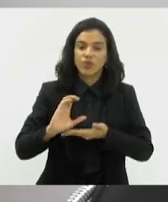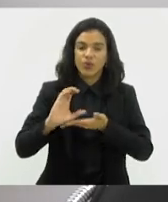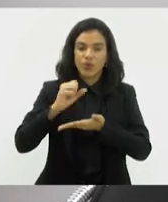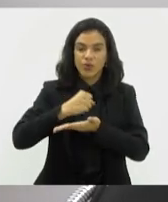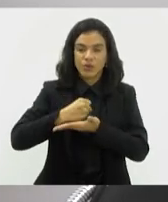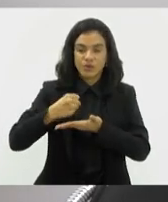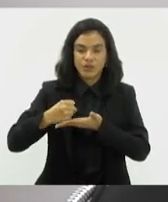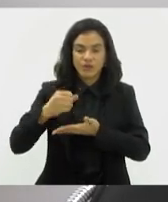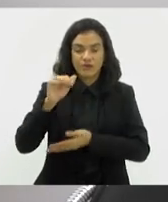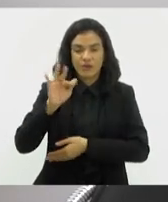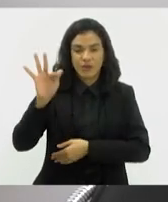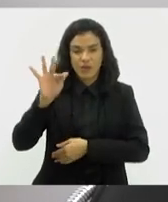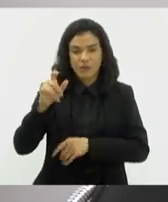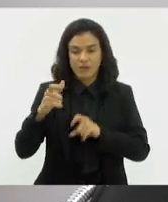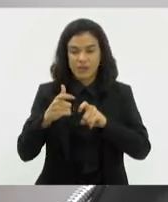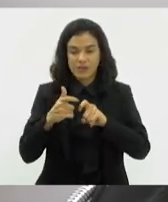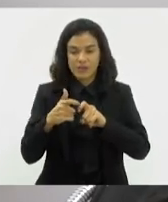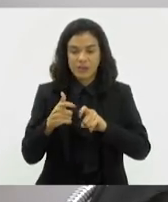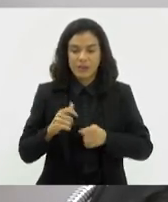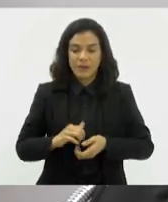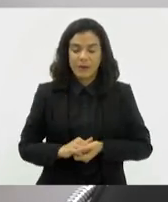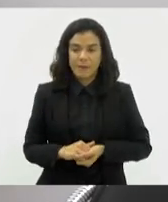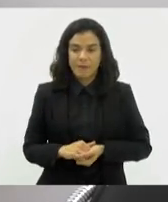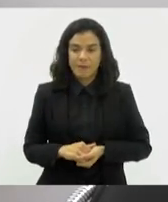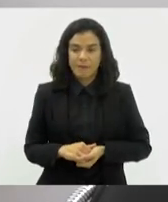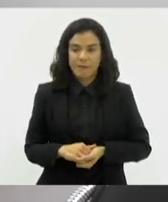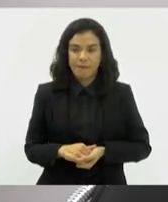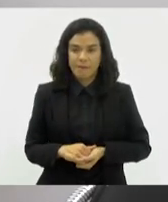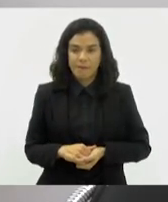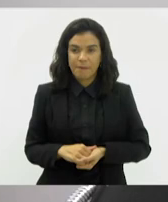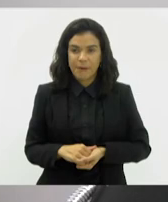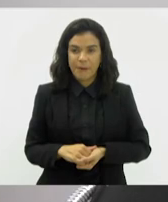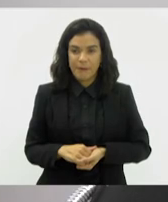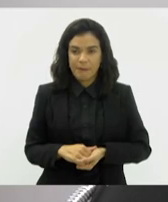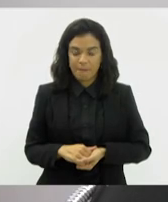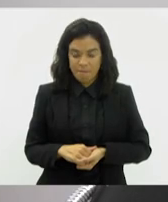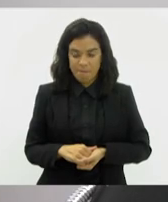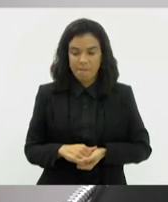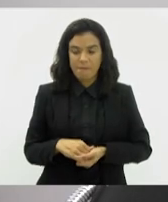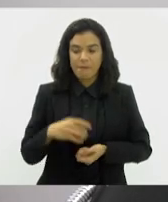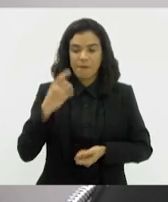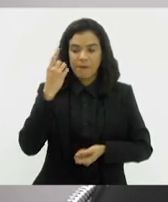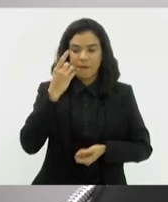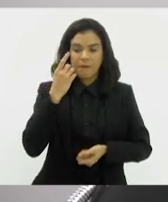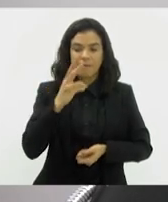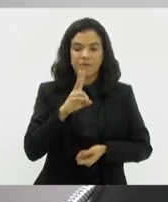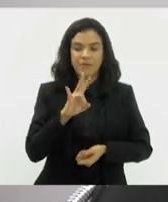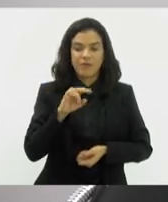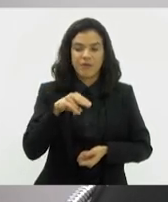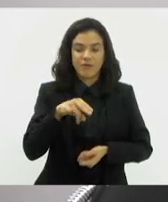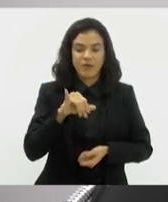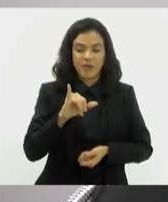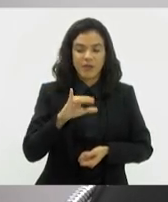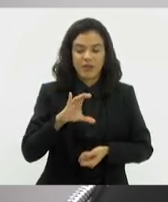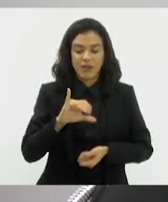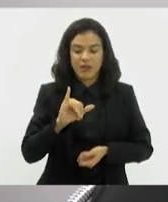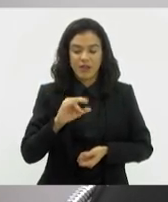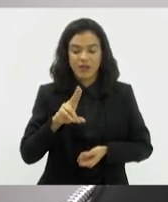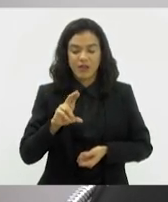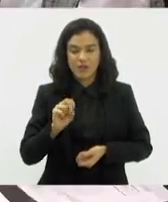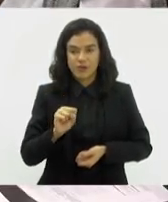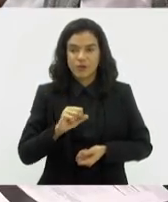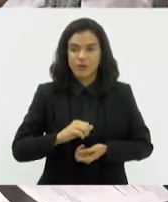de Medicina. Deputado, desculpa. Vinícius Cozzolino está pedindo aí,